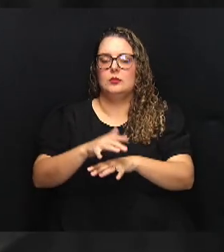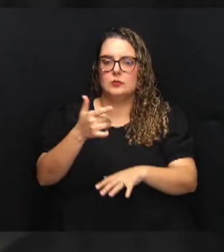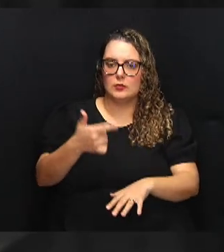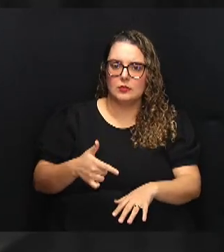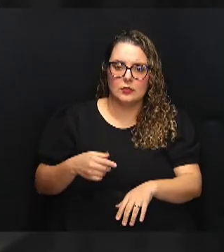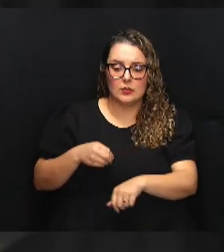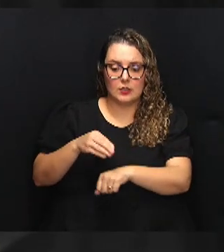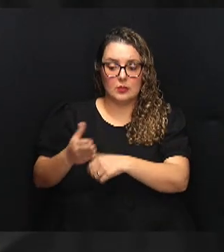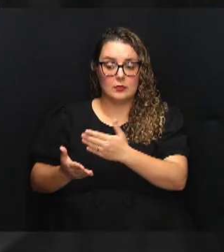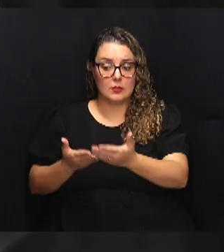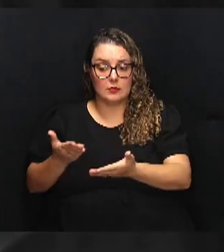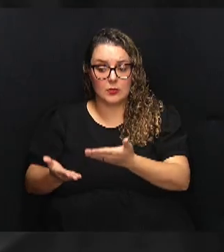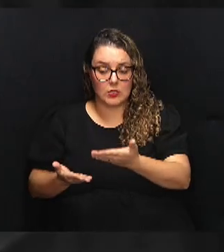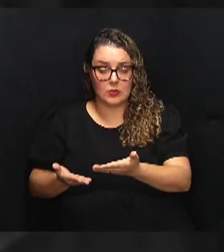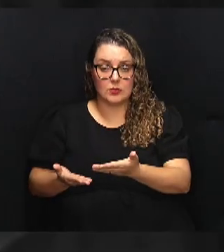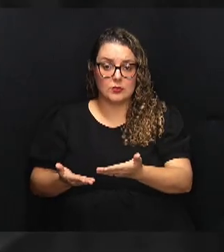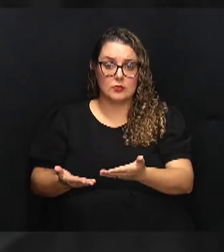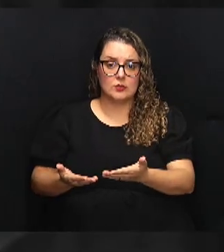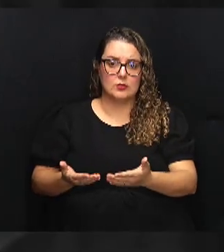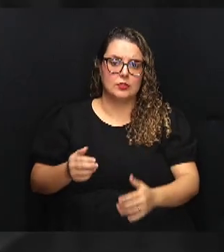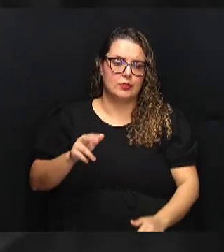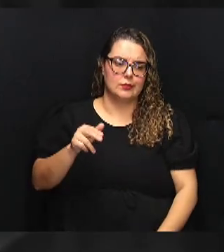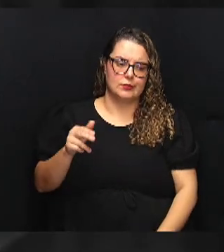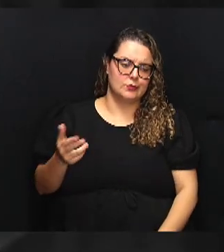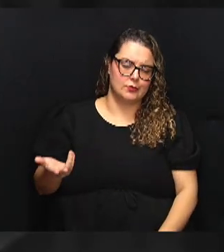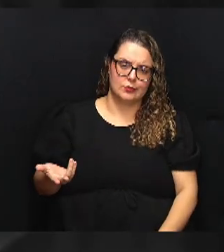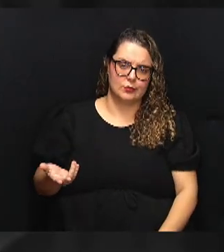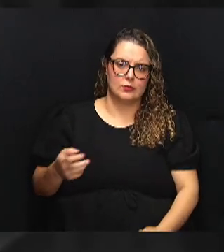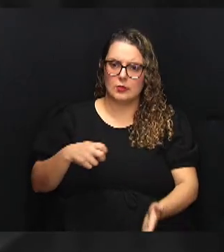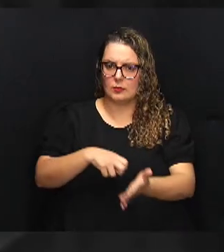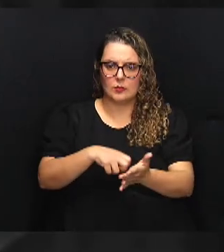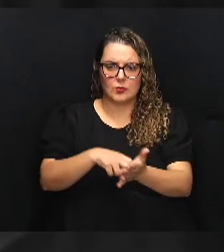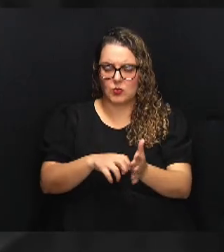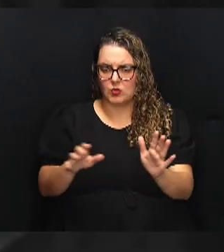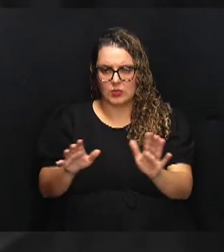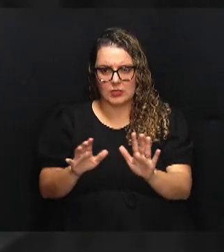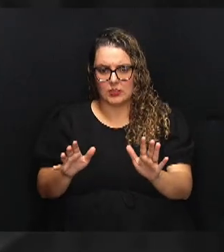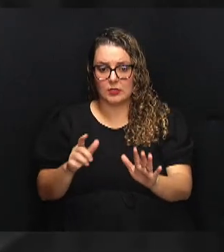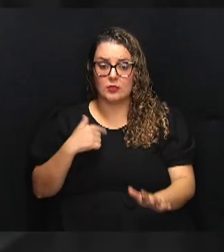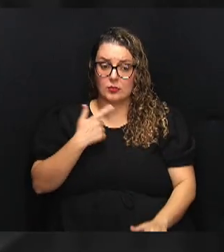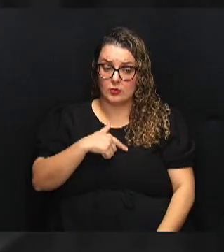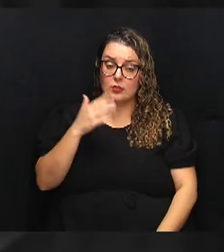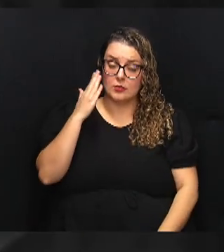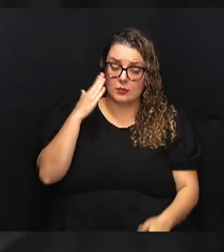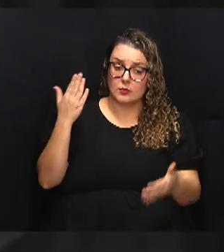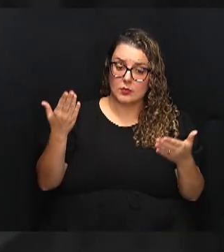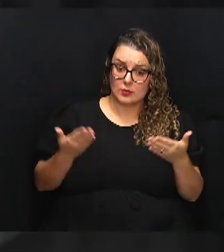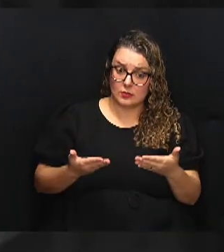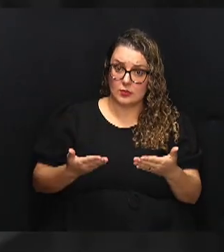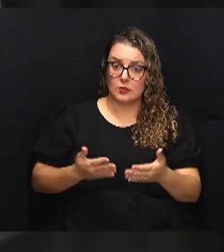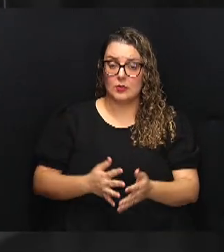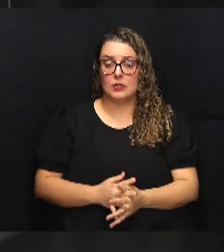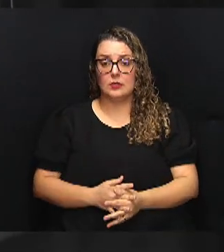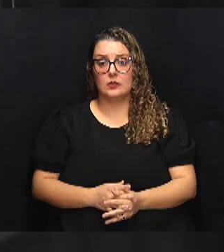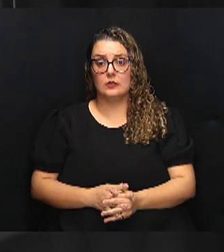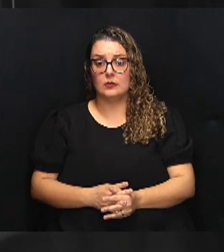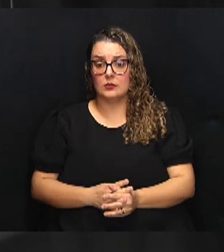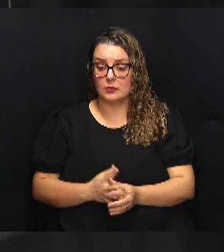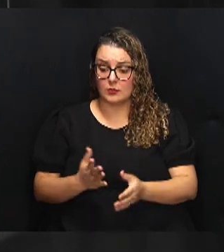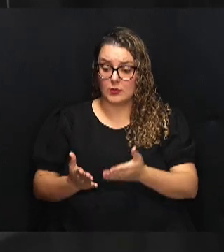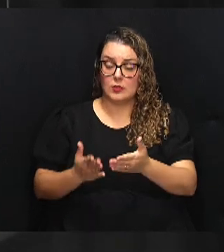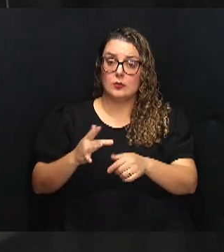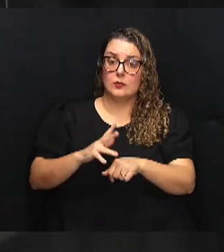um tratamento, né? De forma alguma punir, né? A gente sabe que hoje a gente tem que tratar isso como